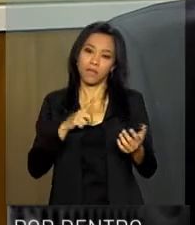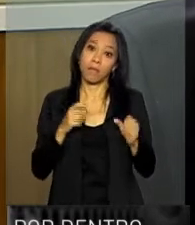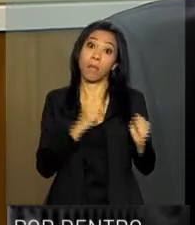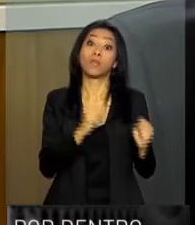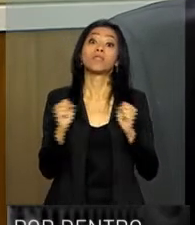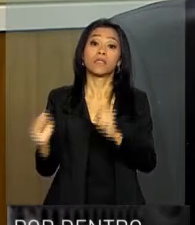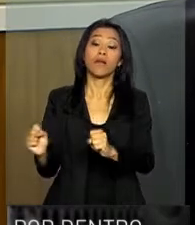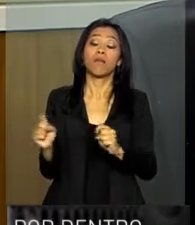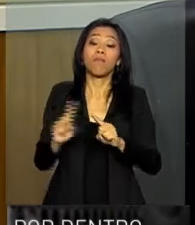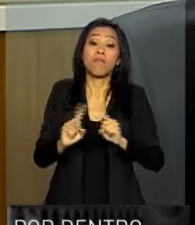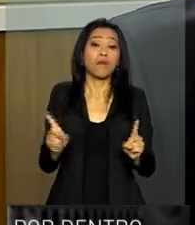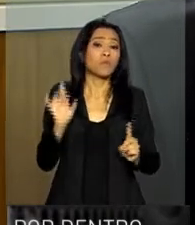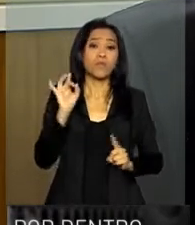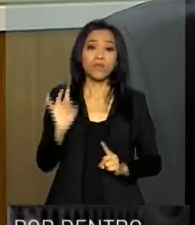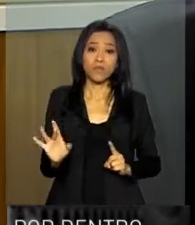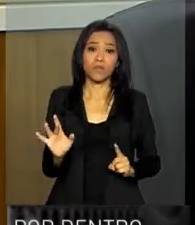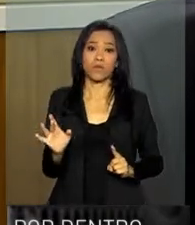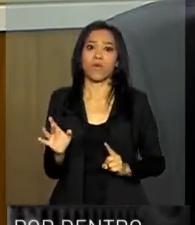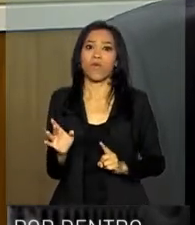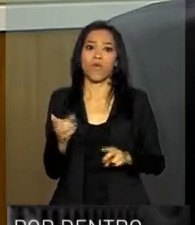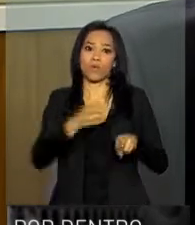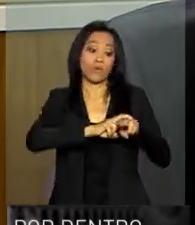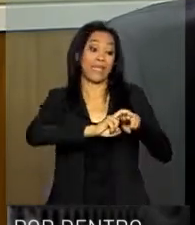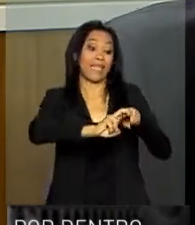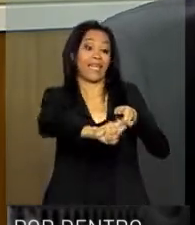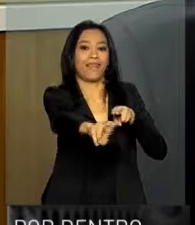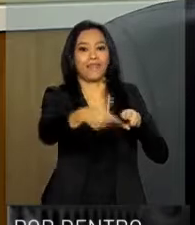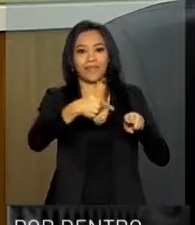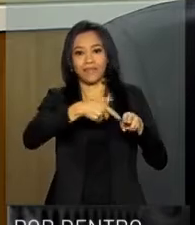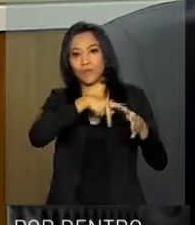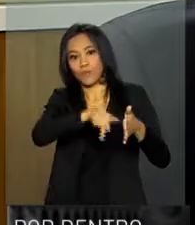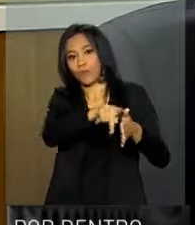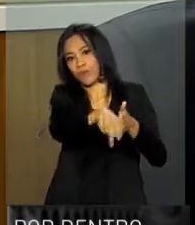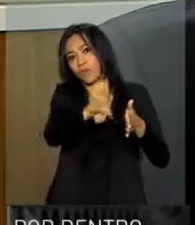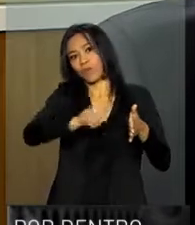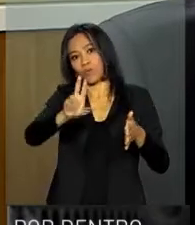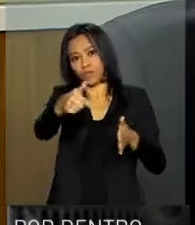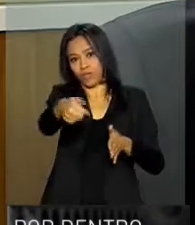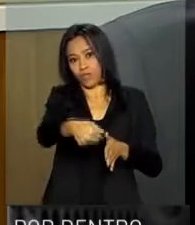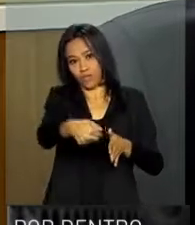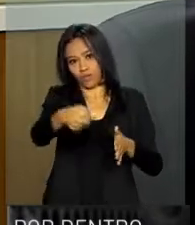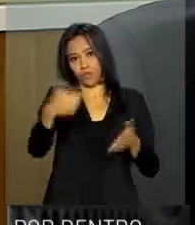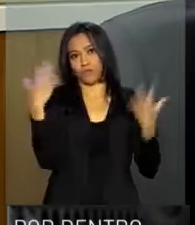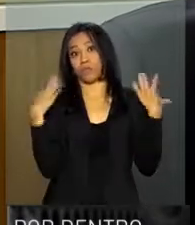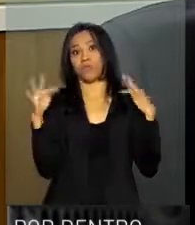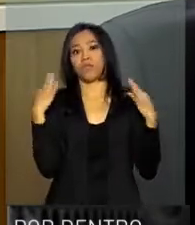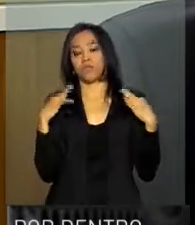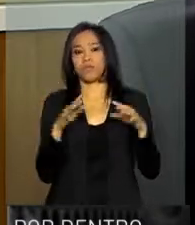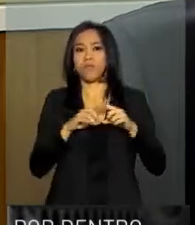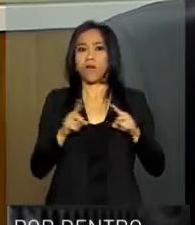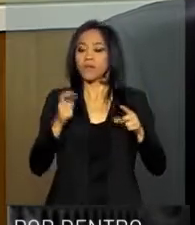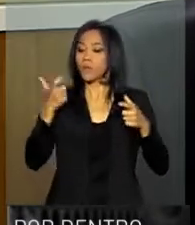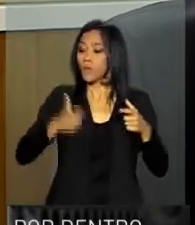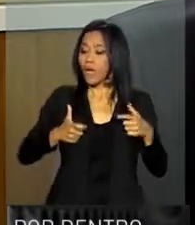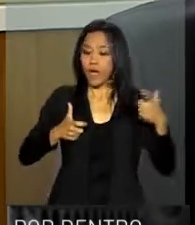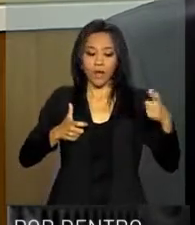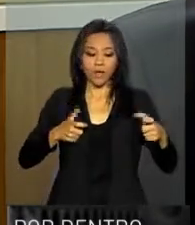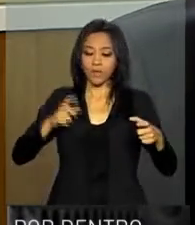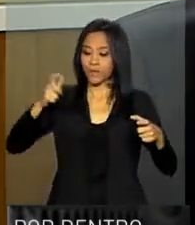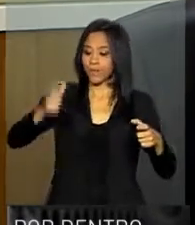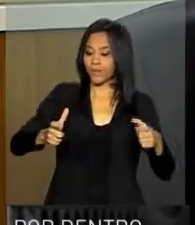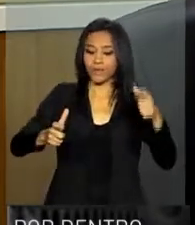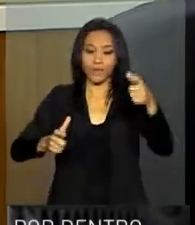é o trem se mais o o o percurso o arrotar né